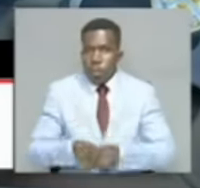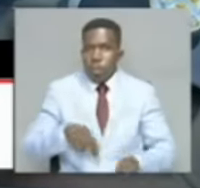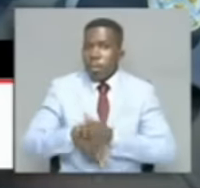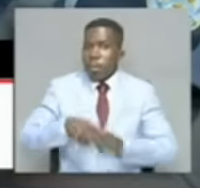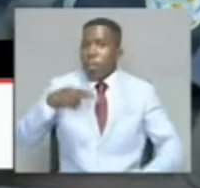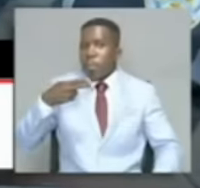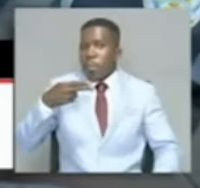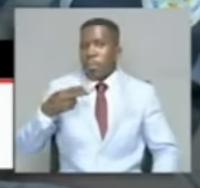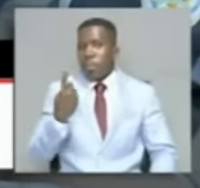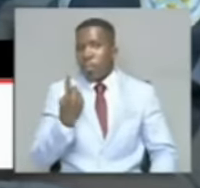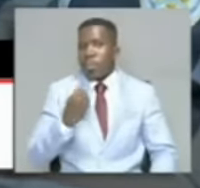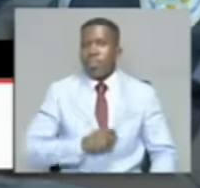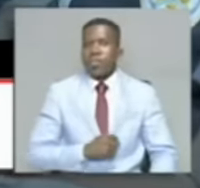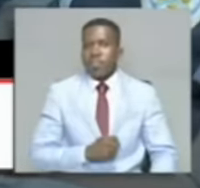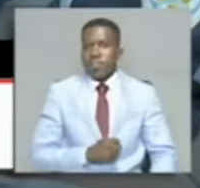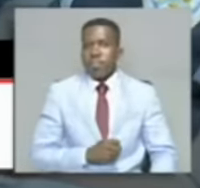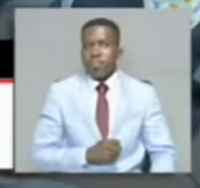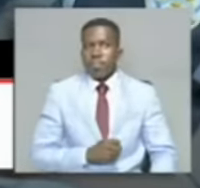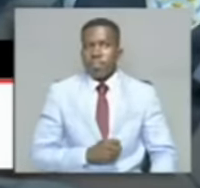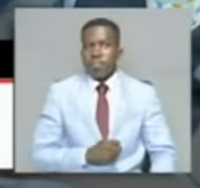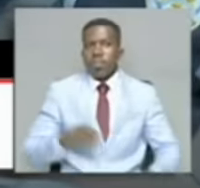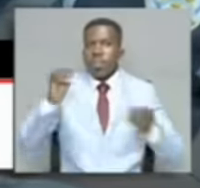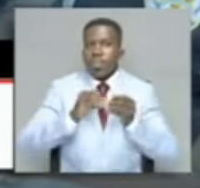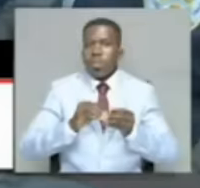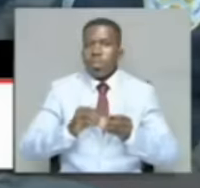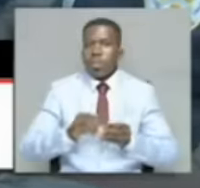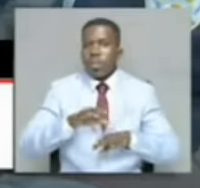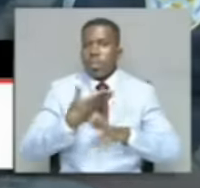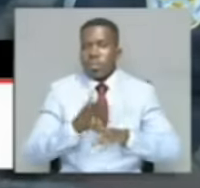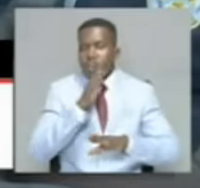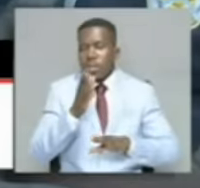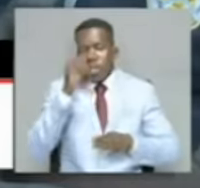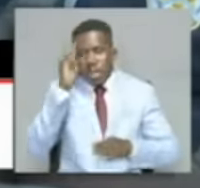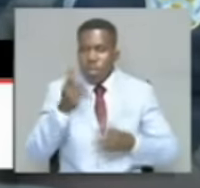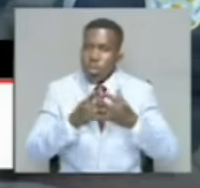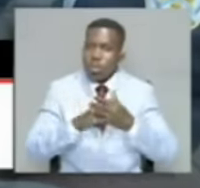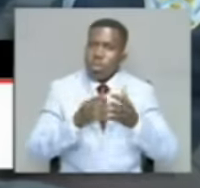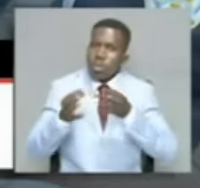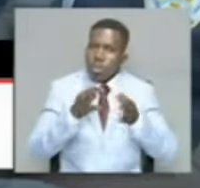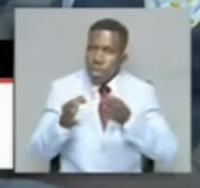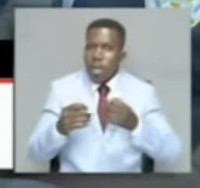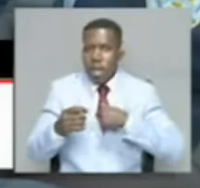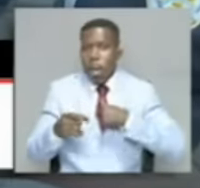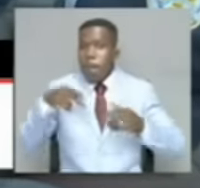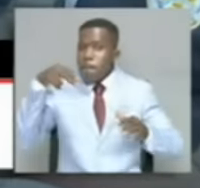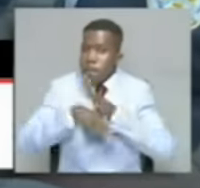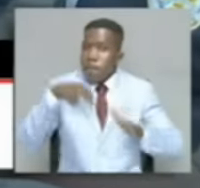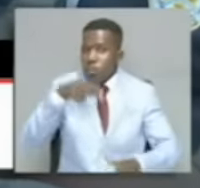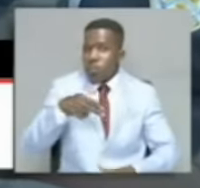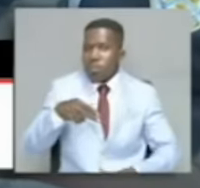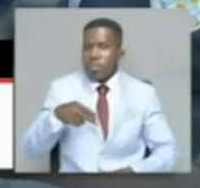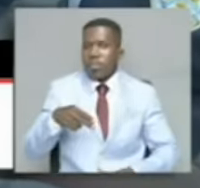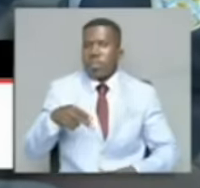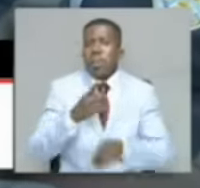senhor. Sim. Senão o senhor, lá ele começou a explicar. E fez tiro no senhor, eu até disse, fez tiro no senhor por